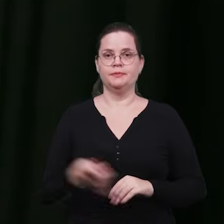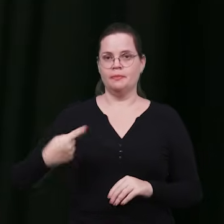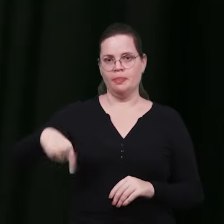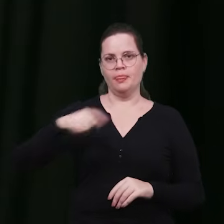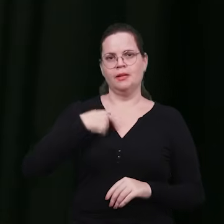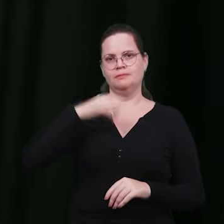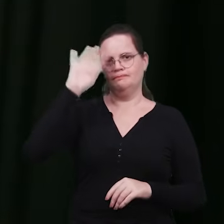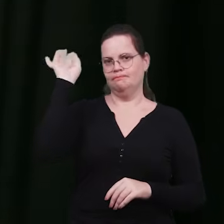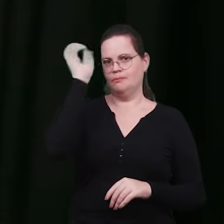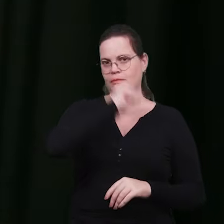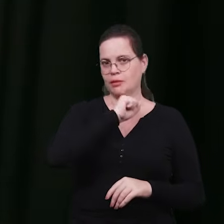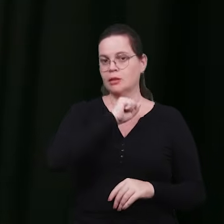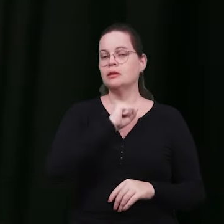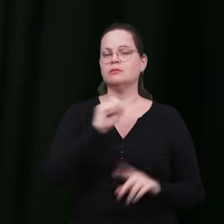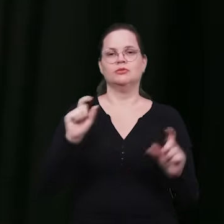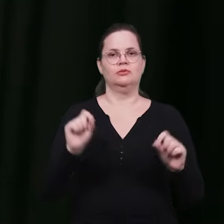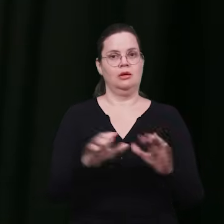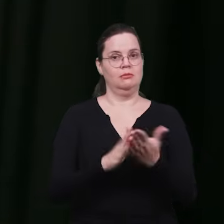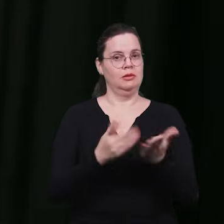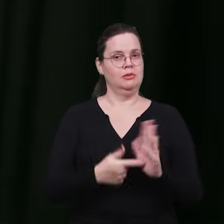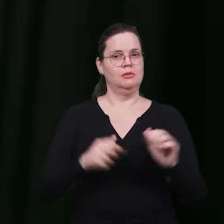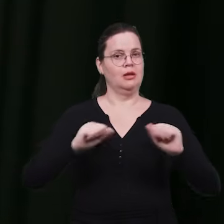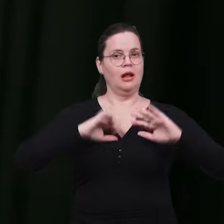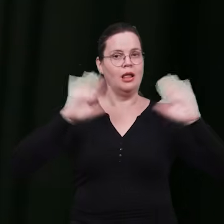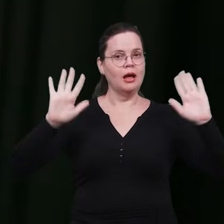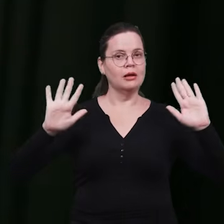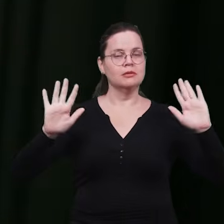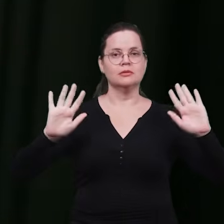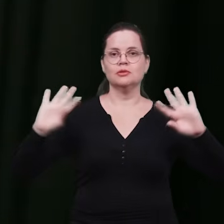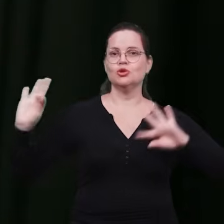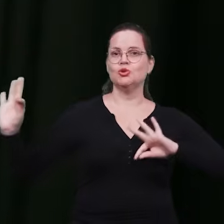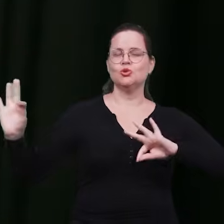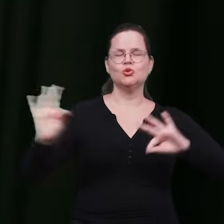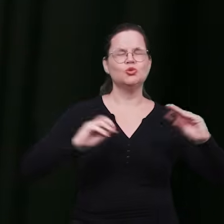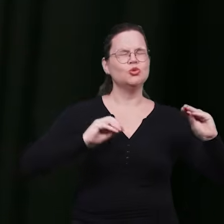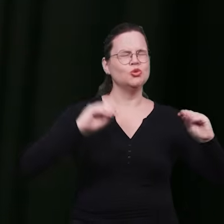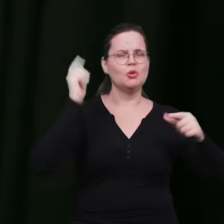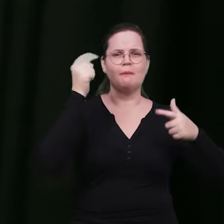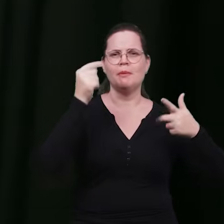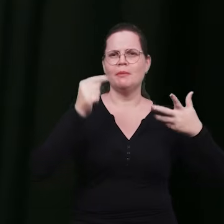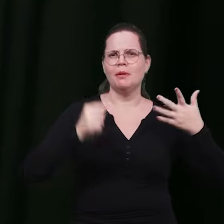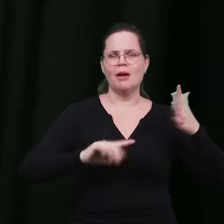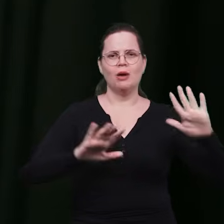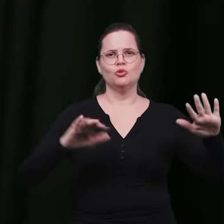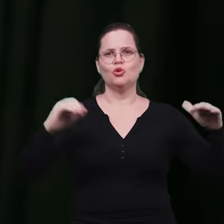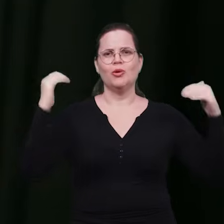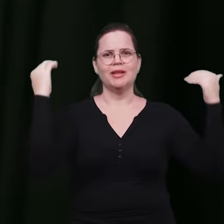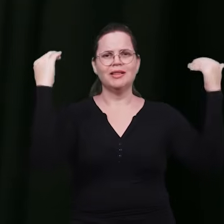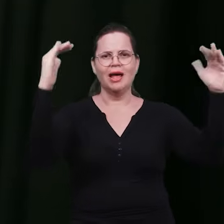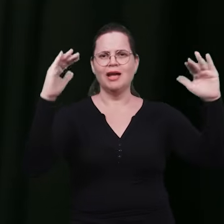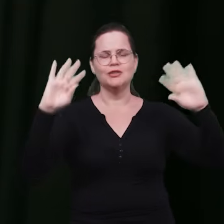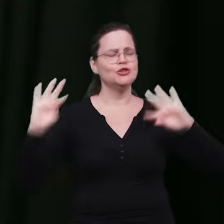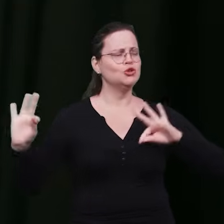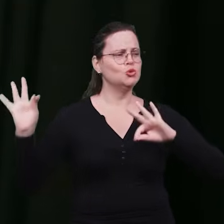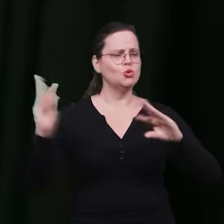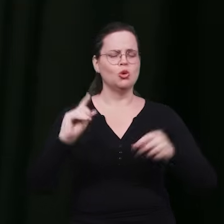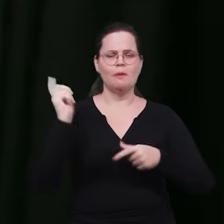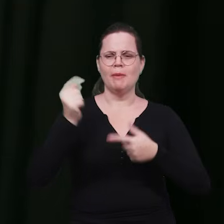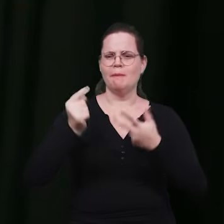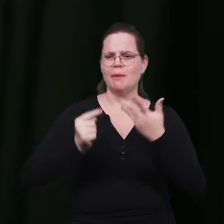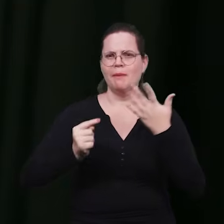nós recebemos aqui, porque é bíblico, está na palavra. Todas as autoridades, todas